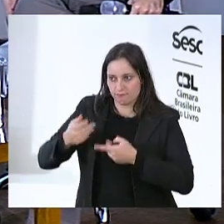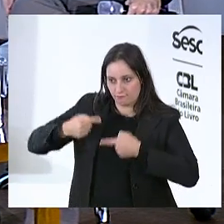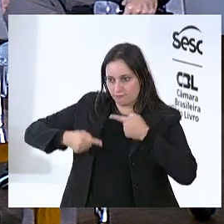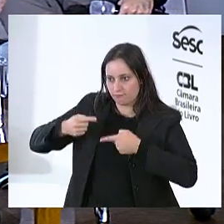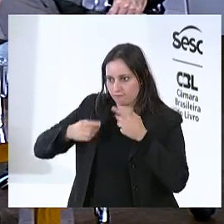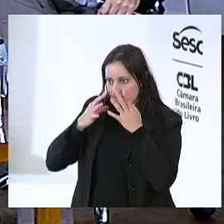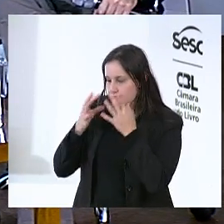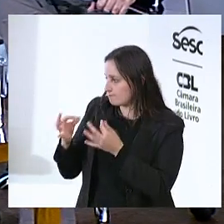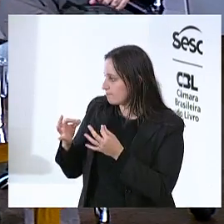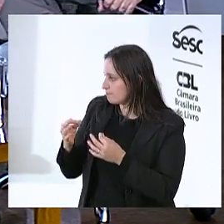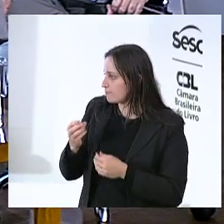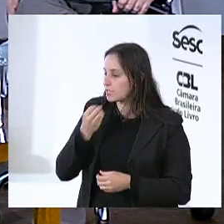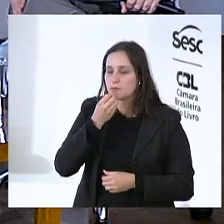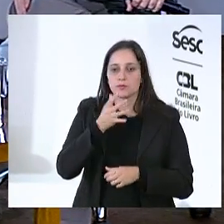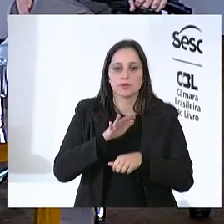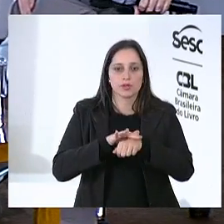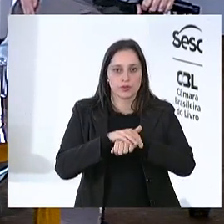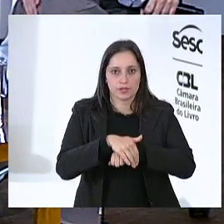Boa noite.